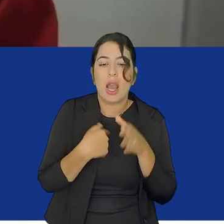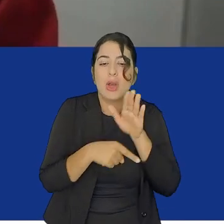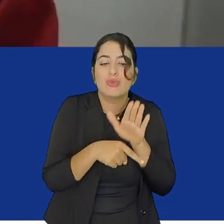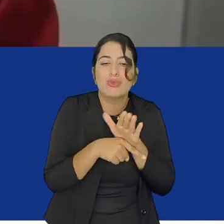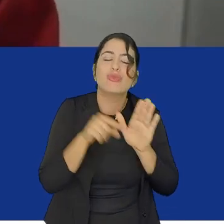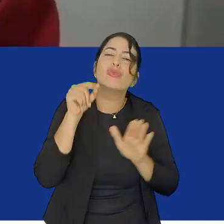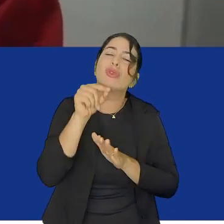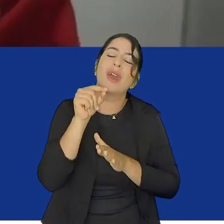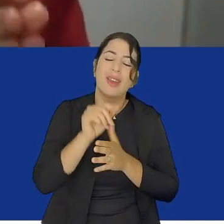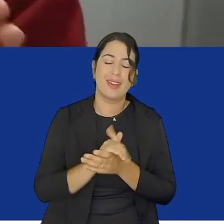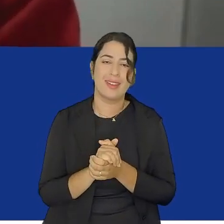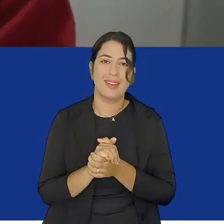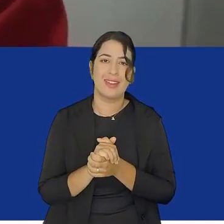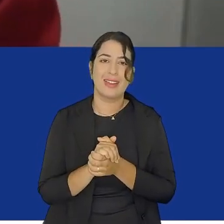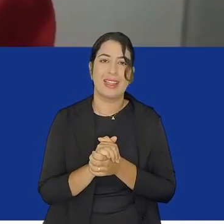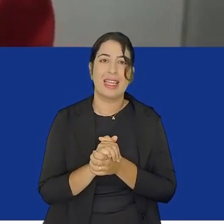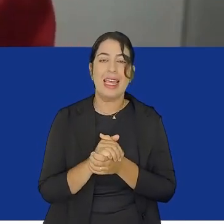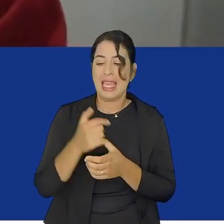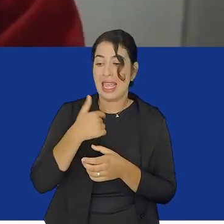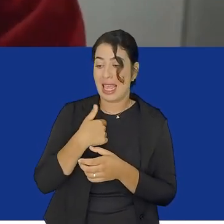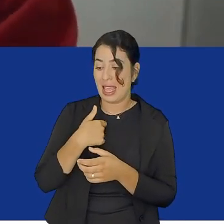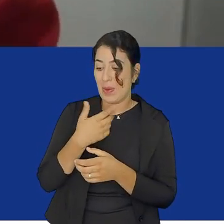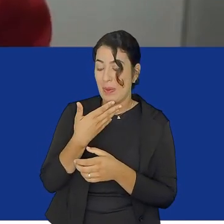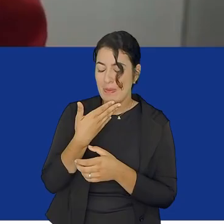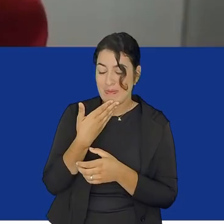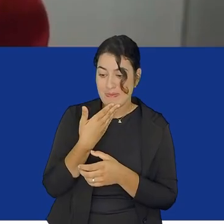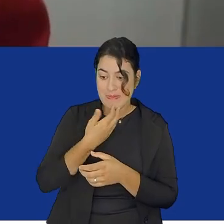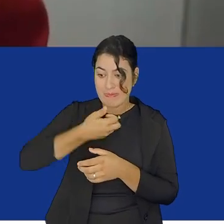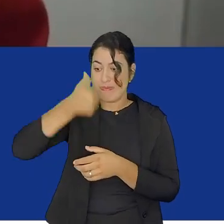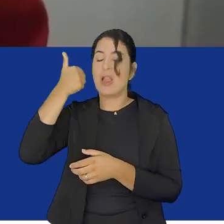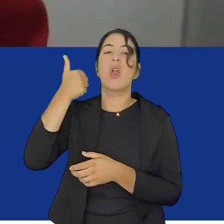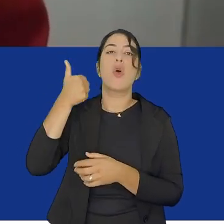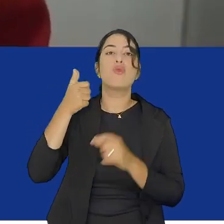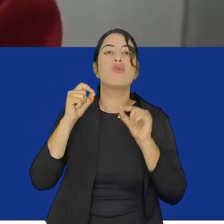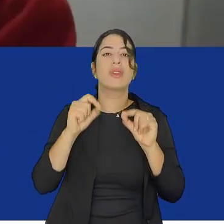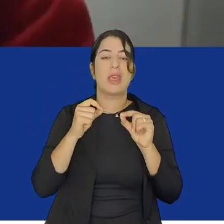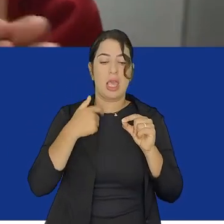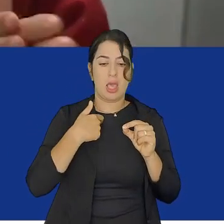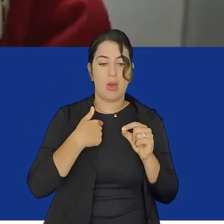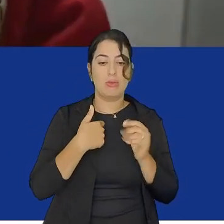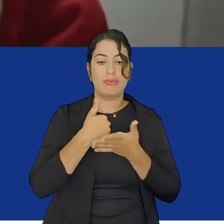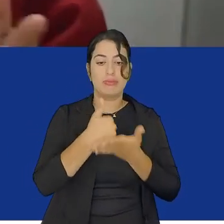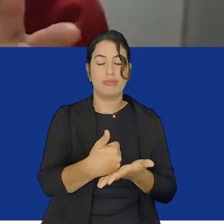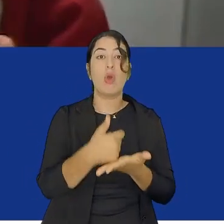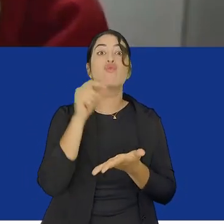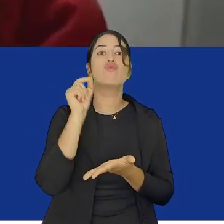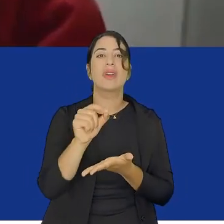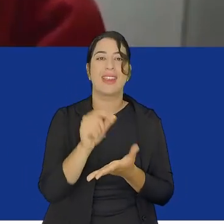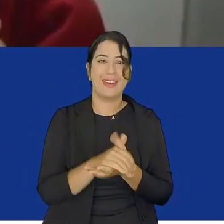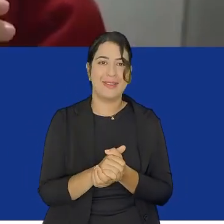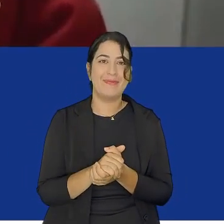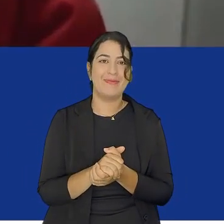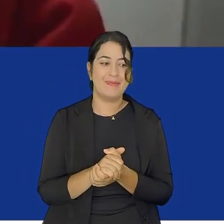equipe. Quando eu estou no meu melhor, o que que eu ofereço para uma equipe? E aí, por exemplo, eu fui durante